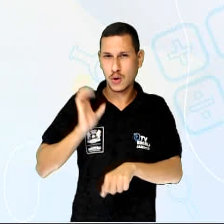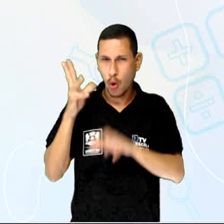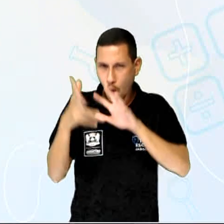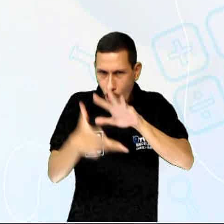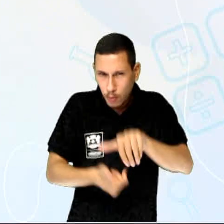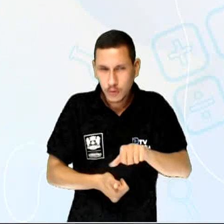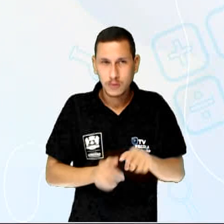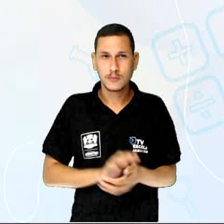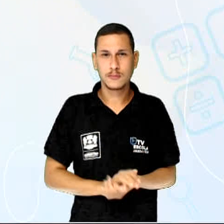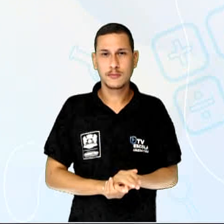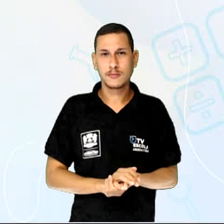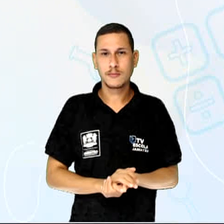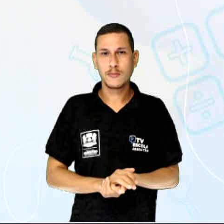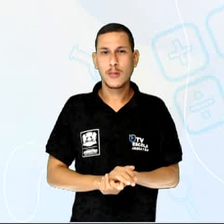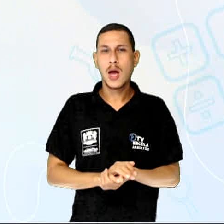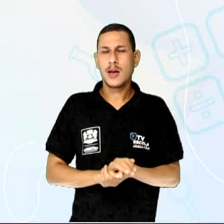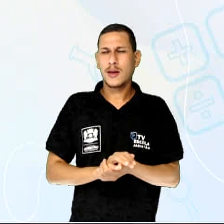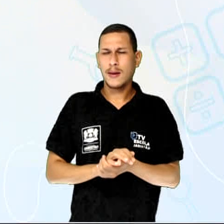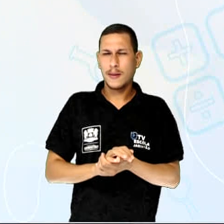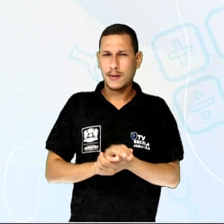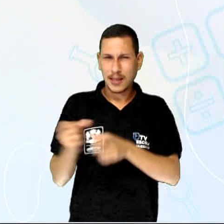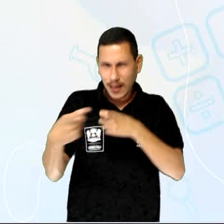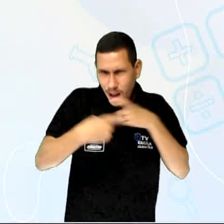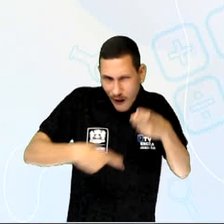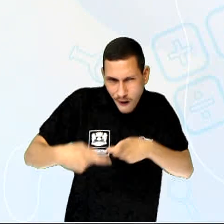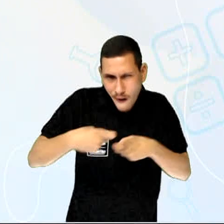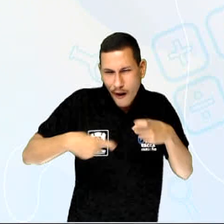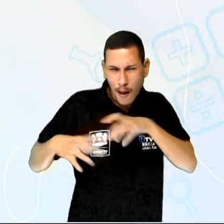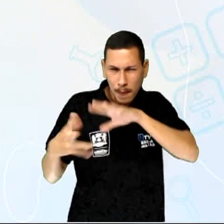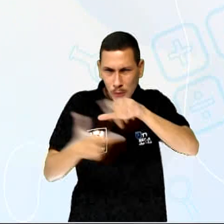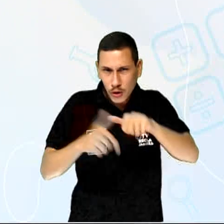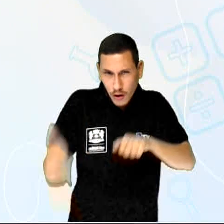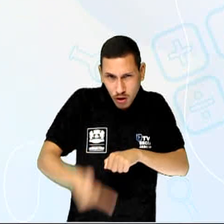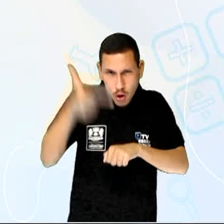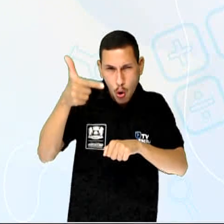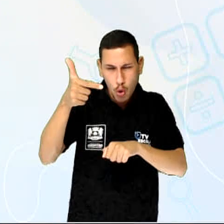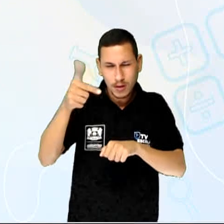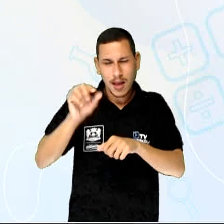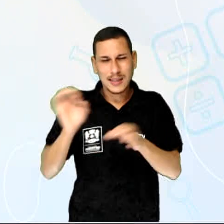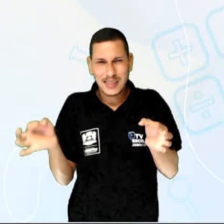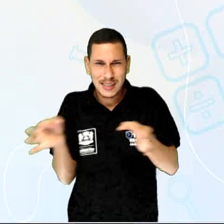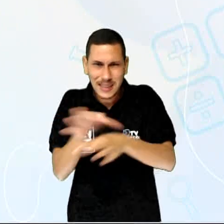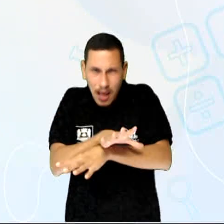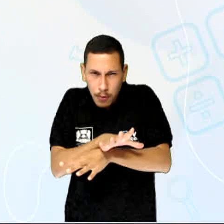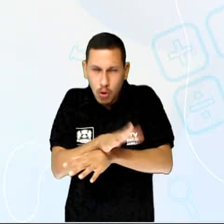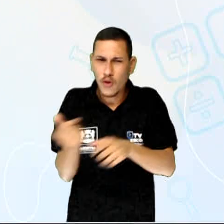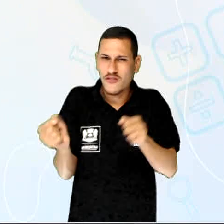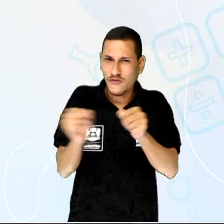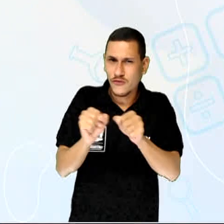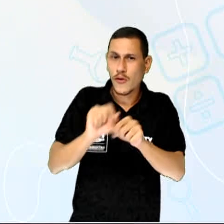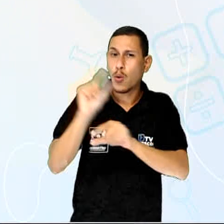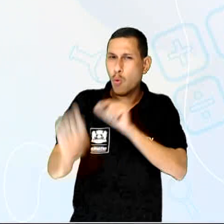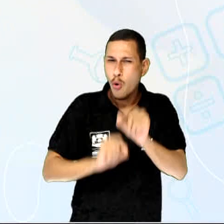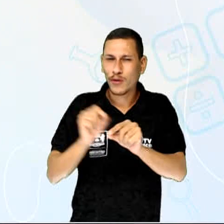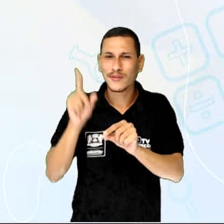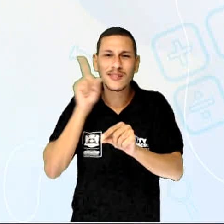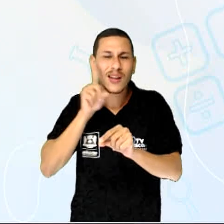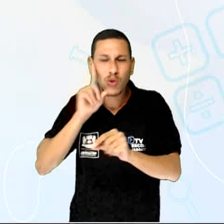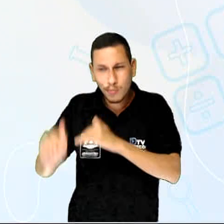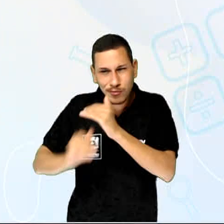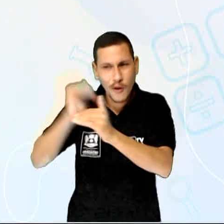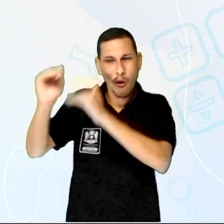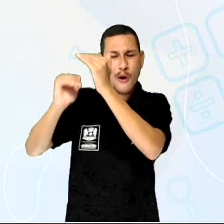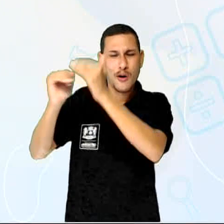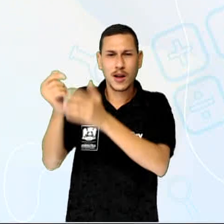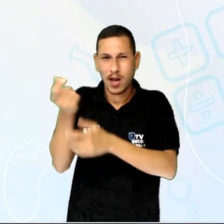pós-Segunda Guerra Mundial serviu para confirmar e consolidar os Estados Unidos como a grande superpotência capitalista e maior economia